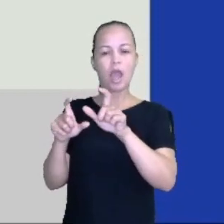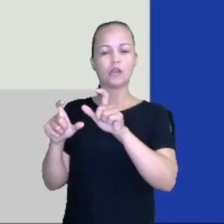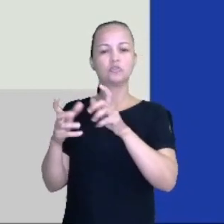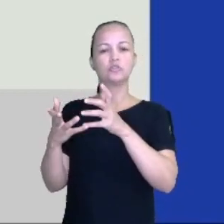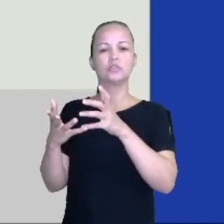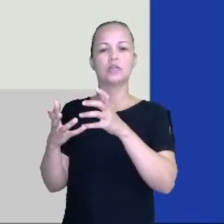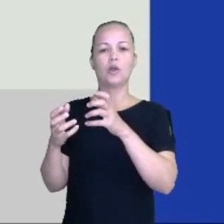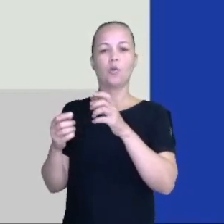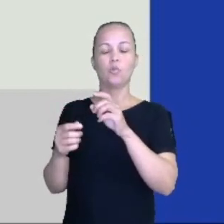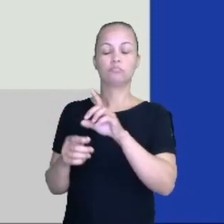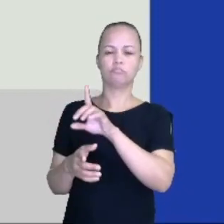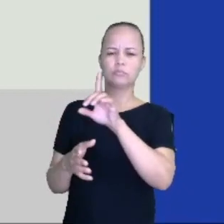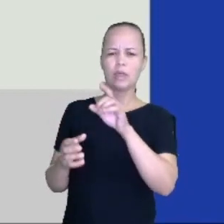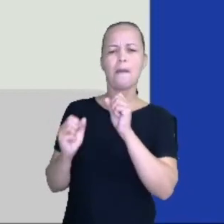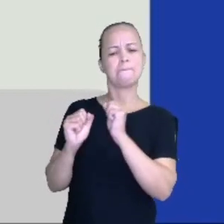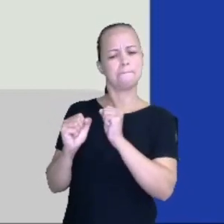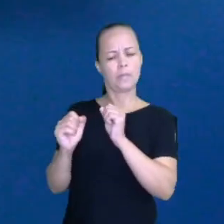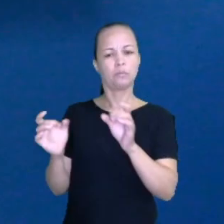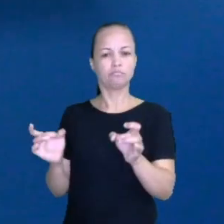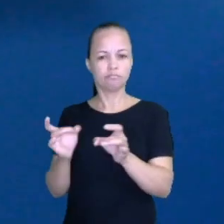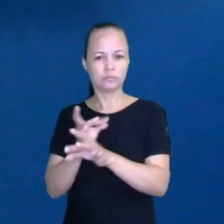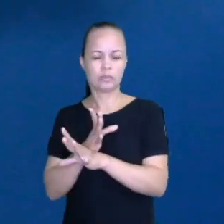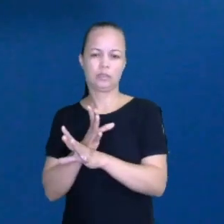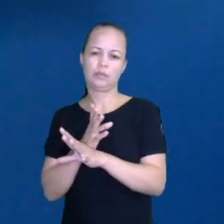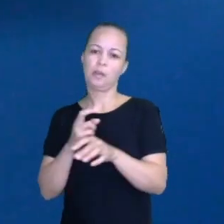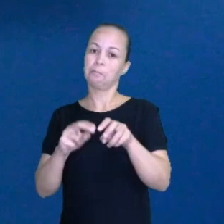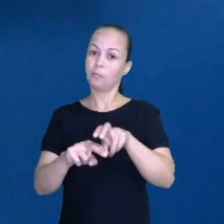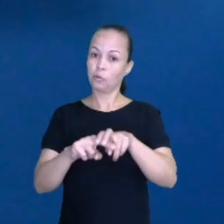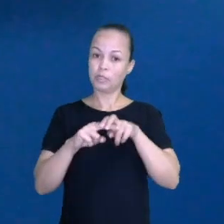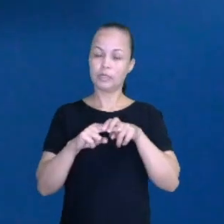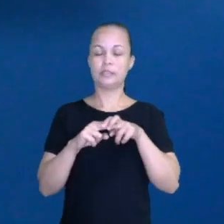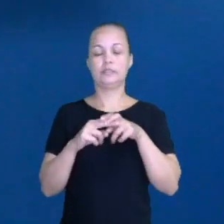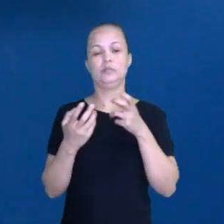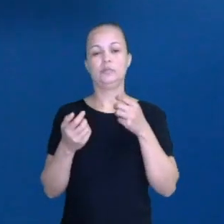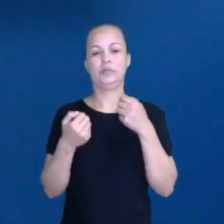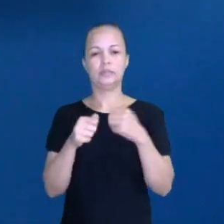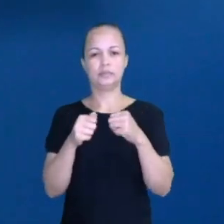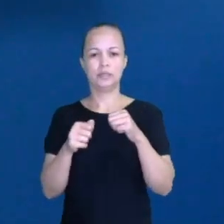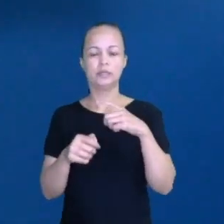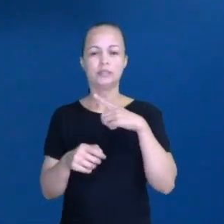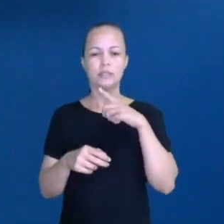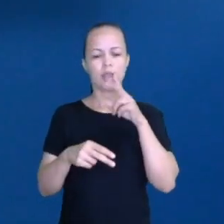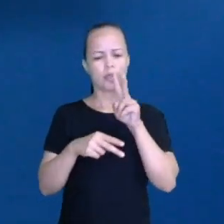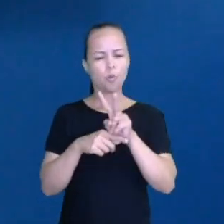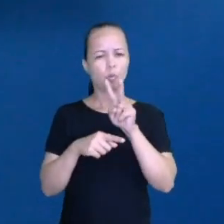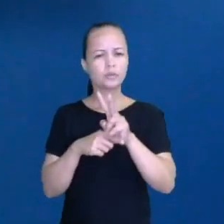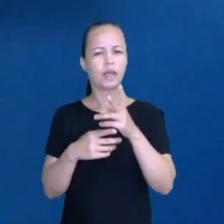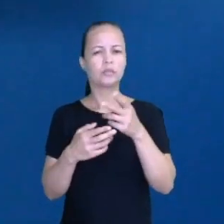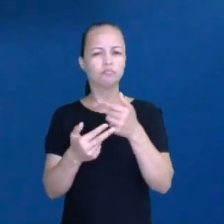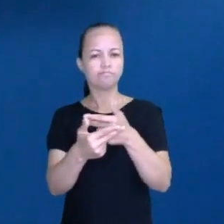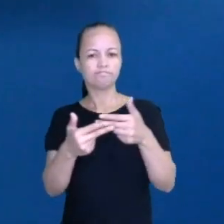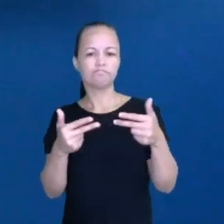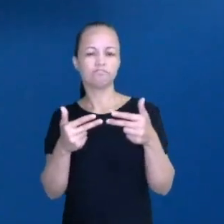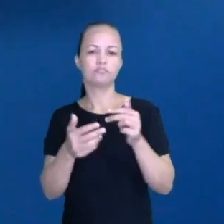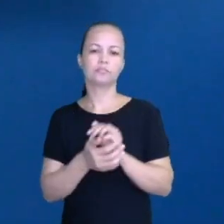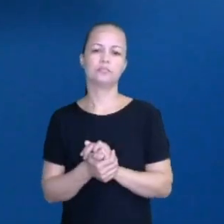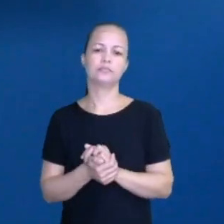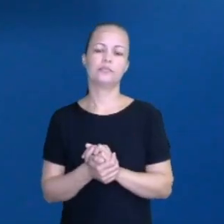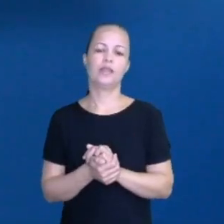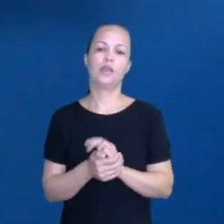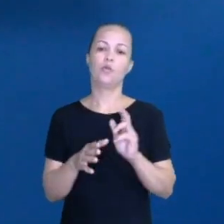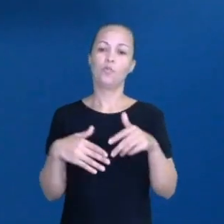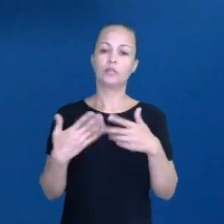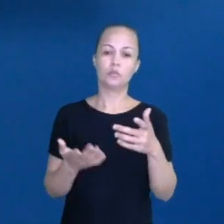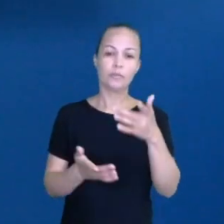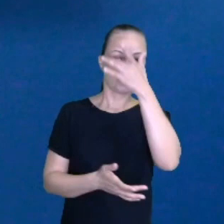podem acabar. Por isso, gente, precisamos ter muito cuidado com essas coisas. Quanto mais o homem